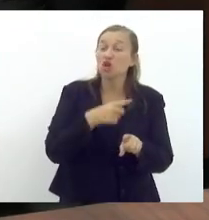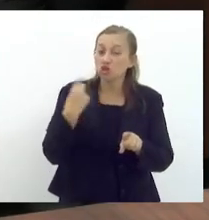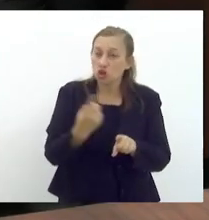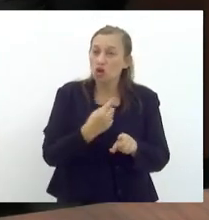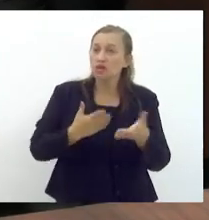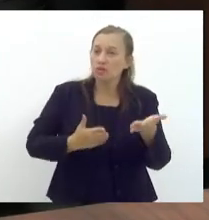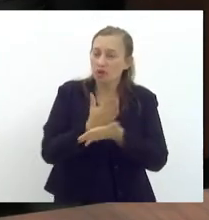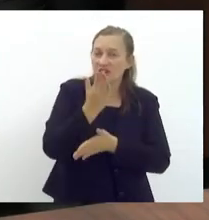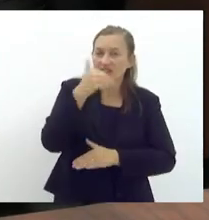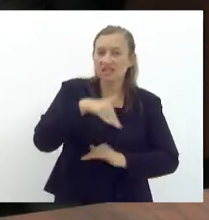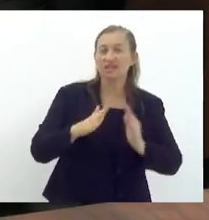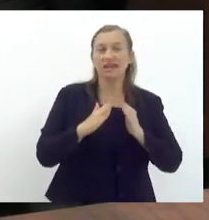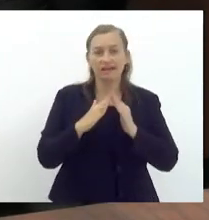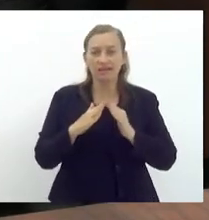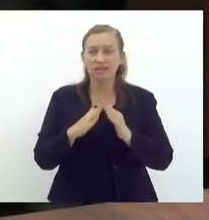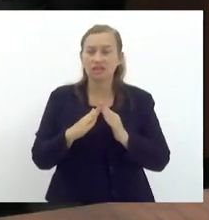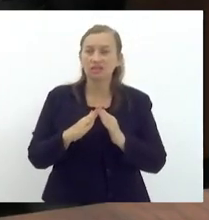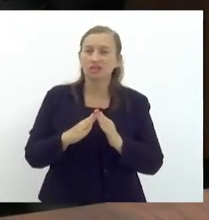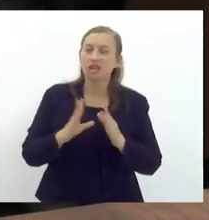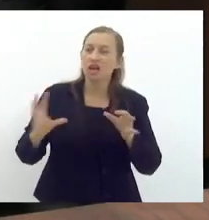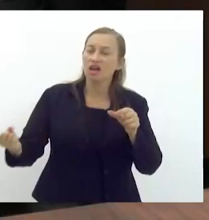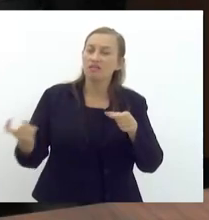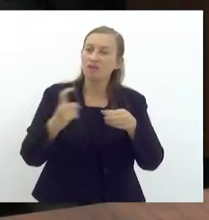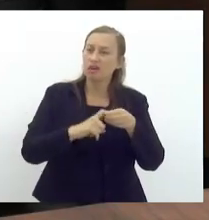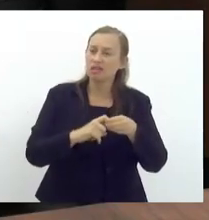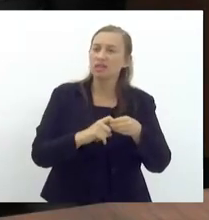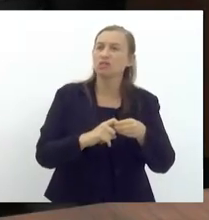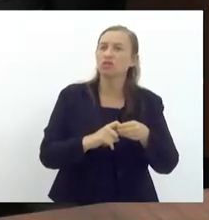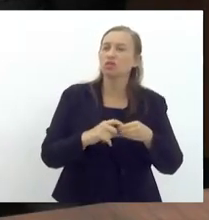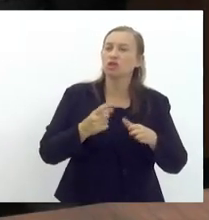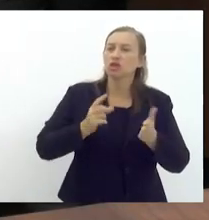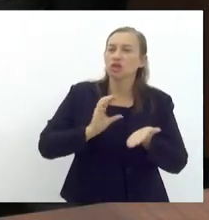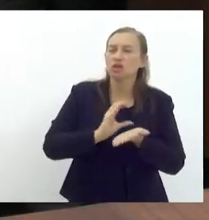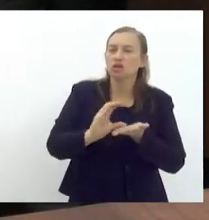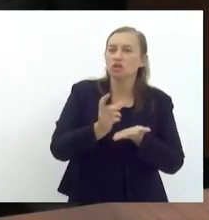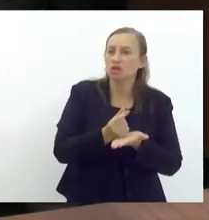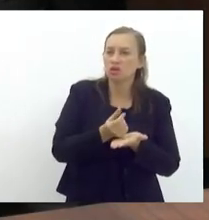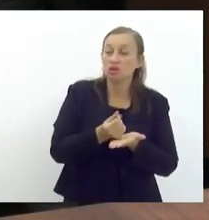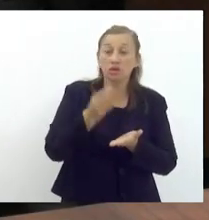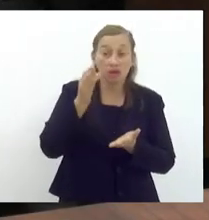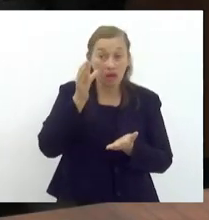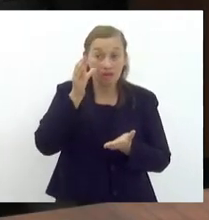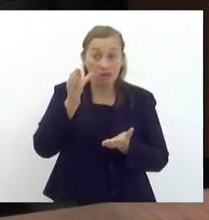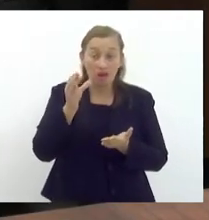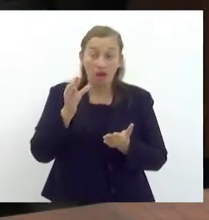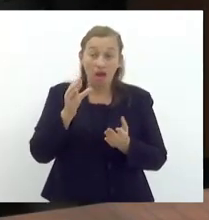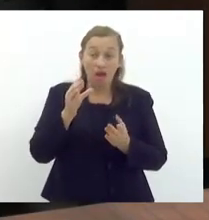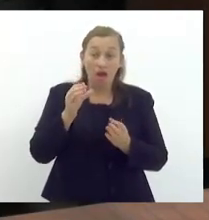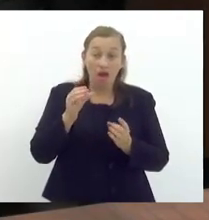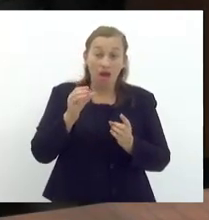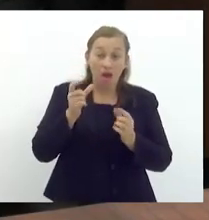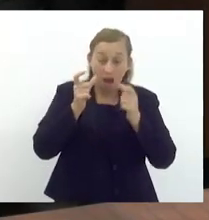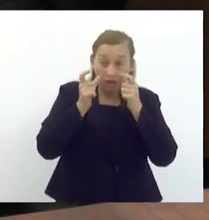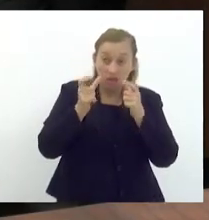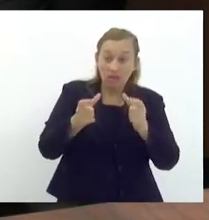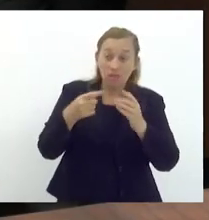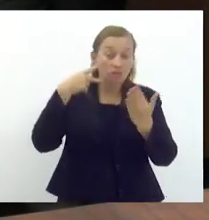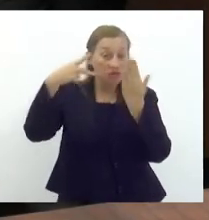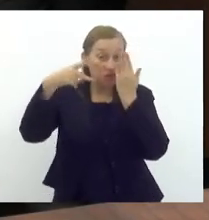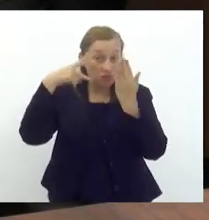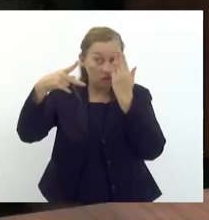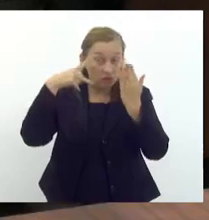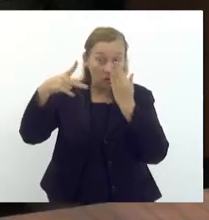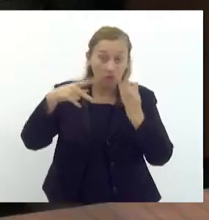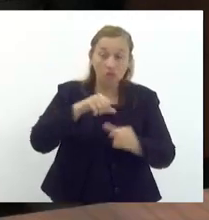também tinha aprovado aqui nessa casa a vinculação de recursos para redes de atenção psicossocial o estado do Rio de Janeiro começou uma política